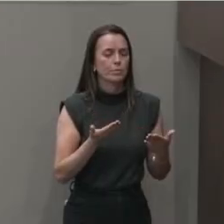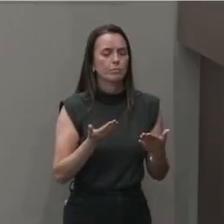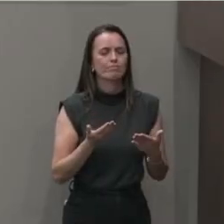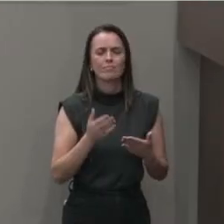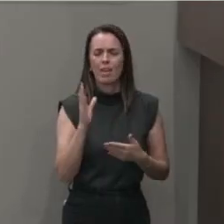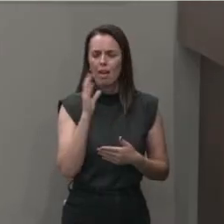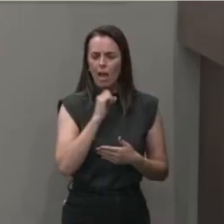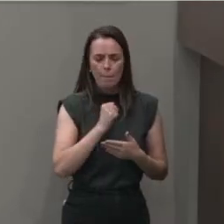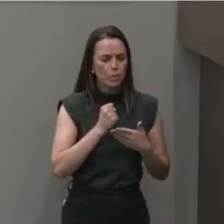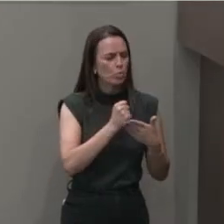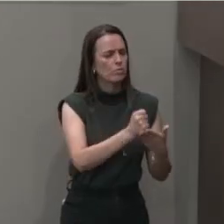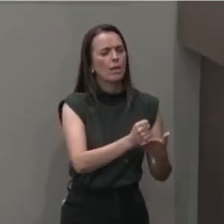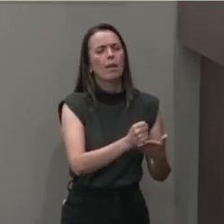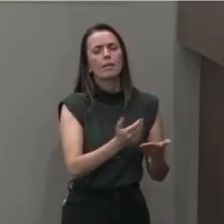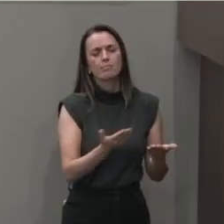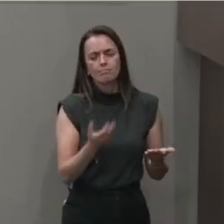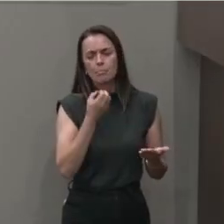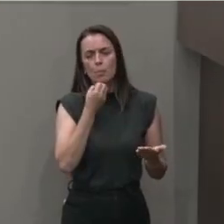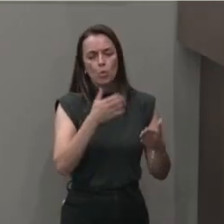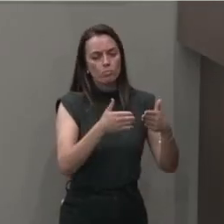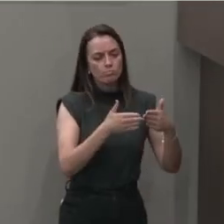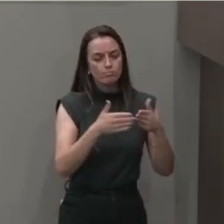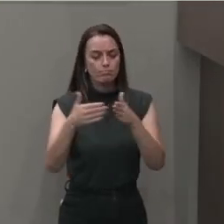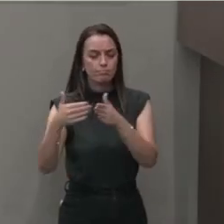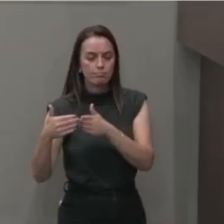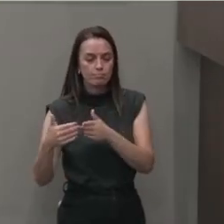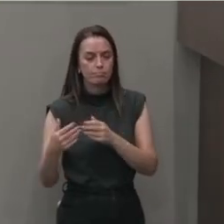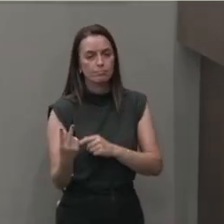partes interessadas serão protegidas.